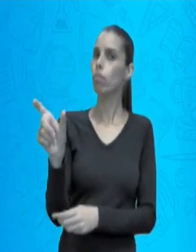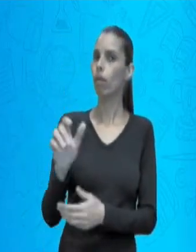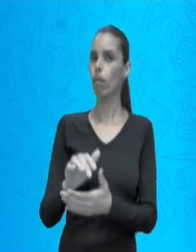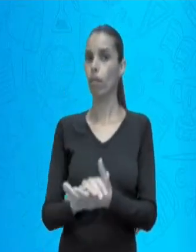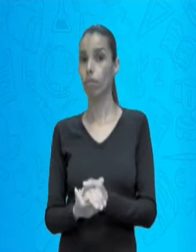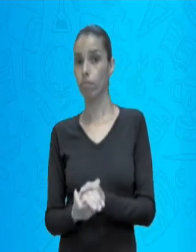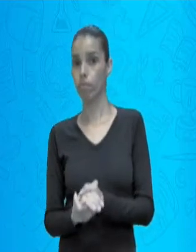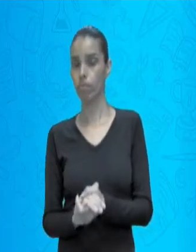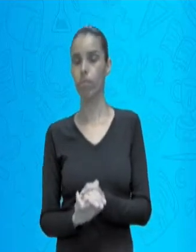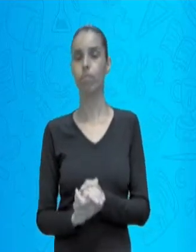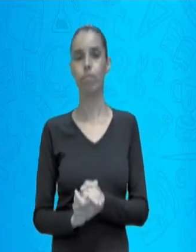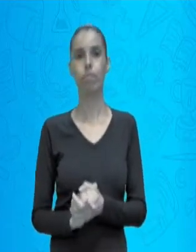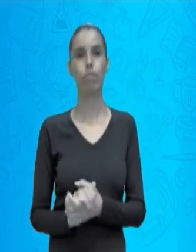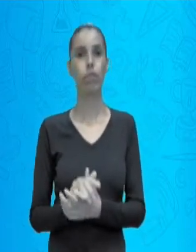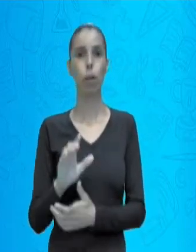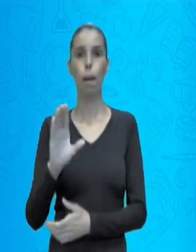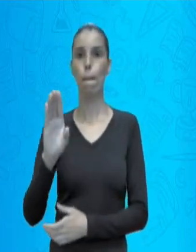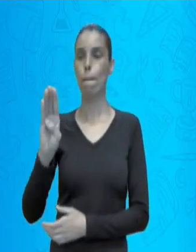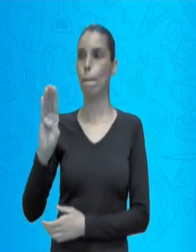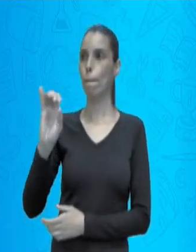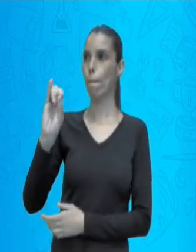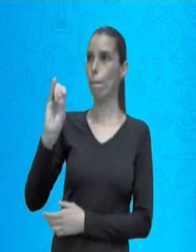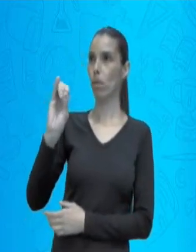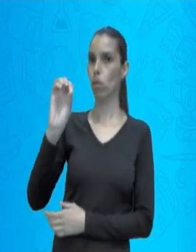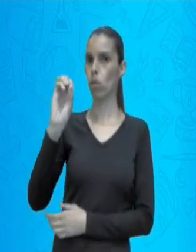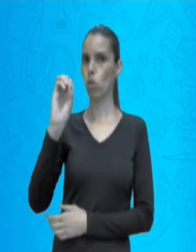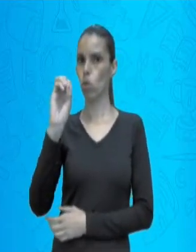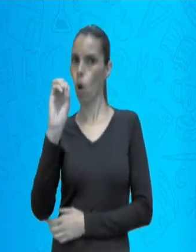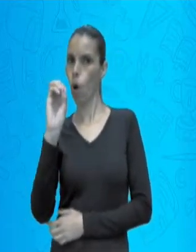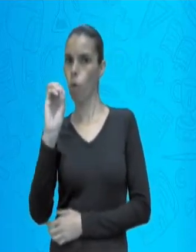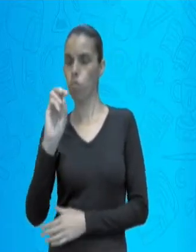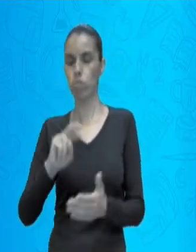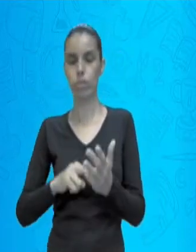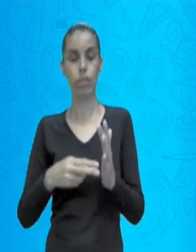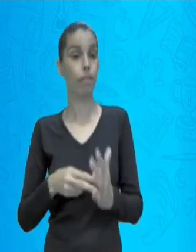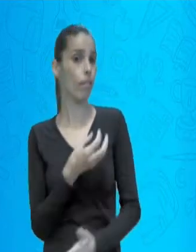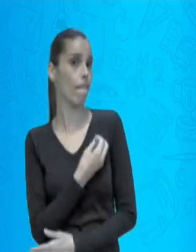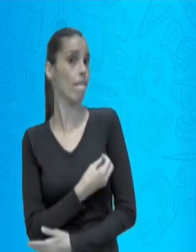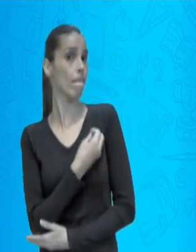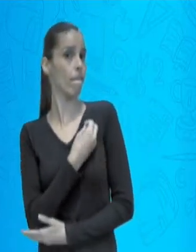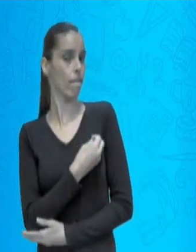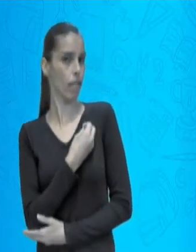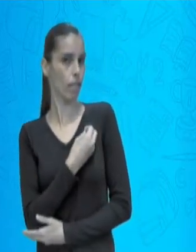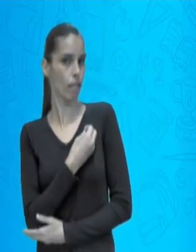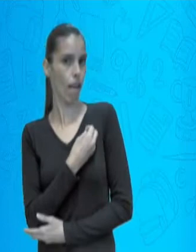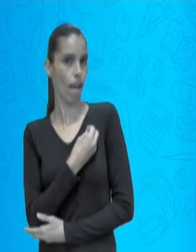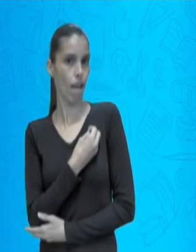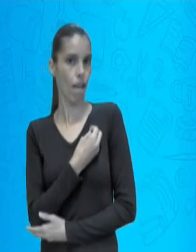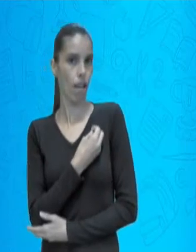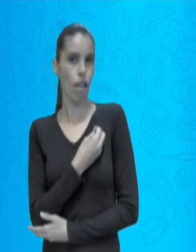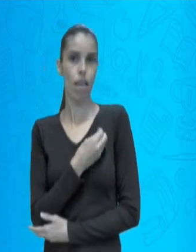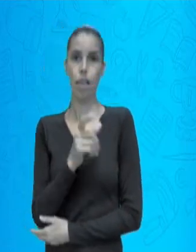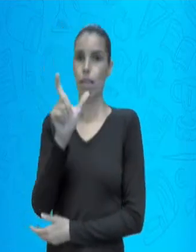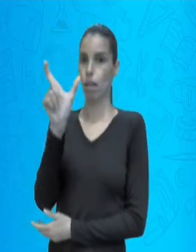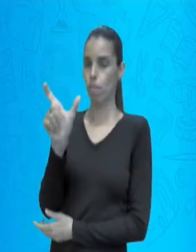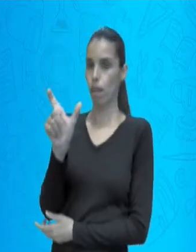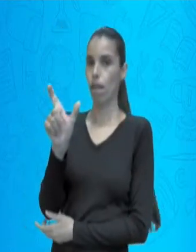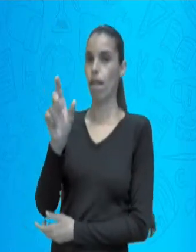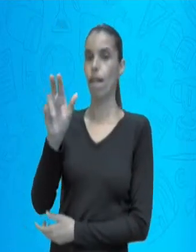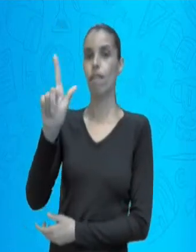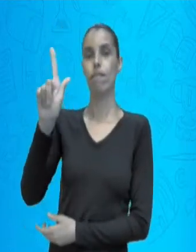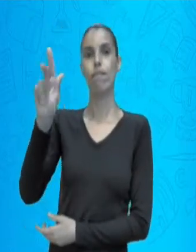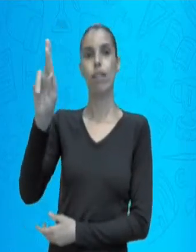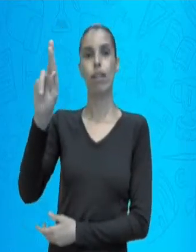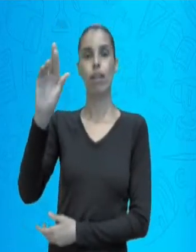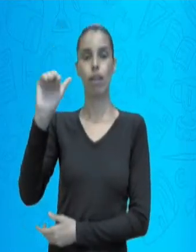biografia. Bio vem de vida e grafia vem de escrita.